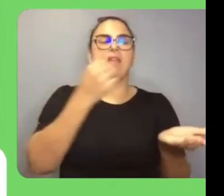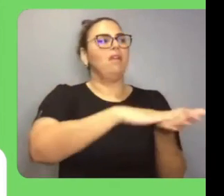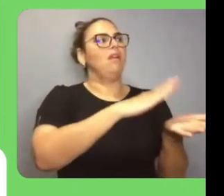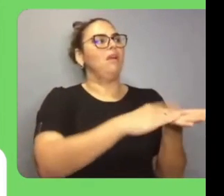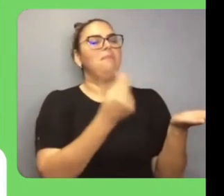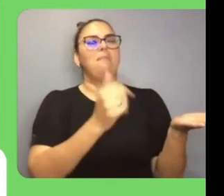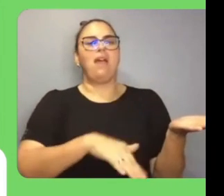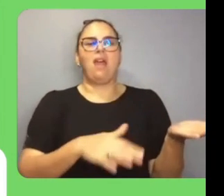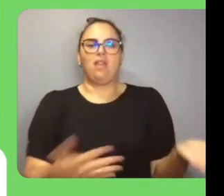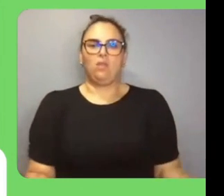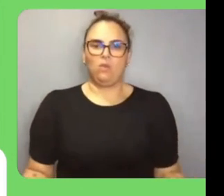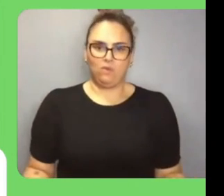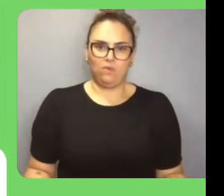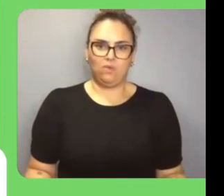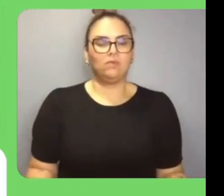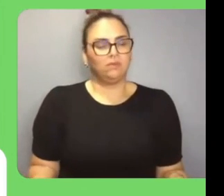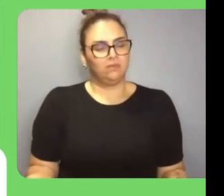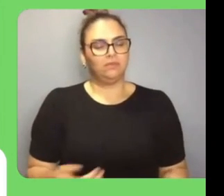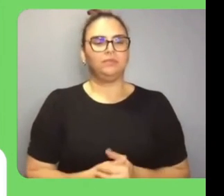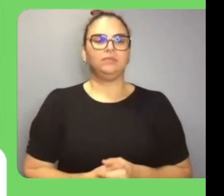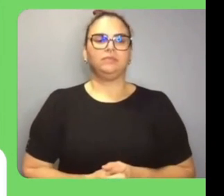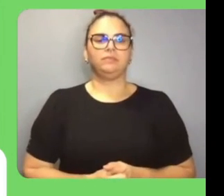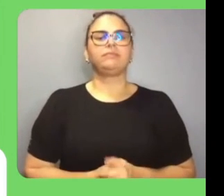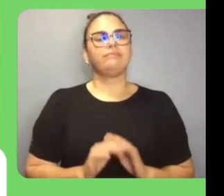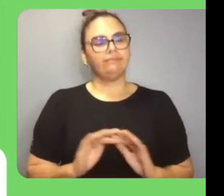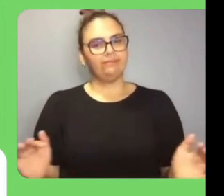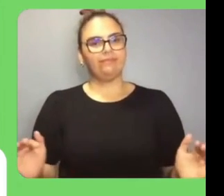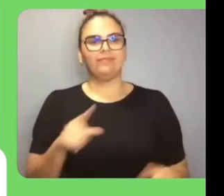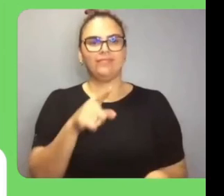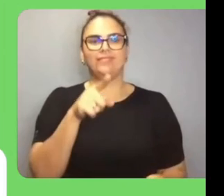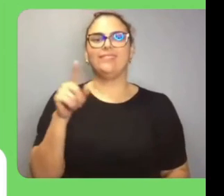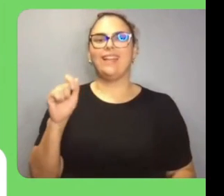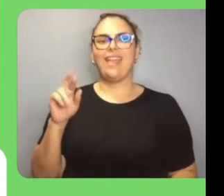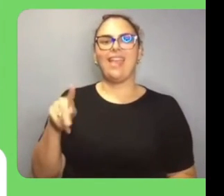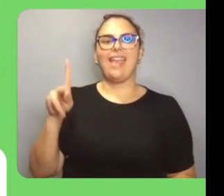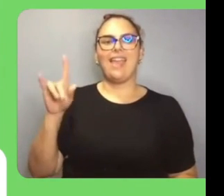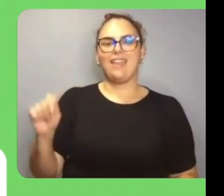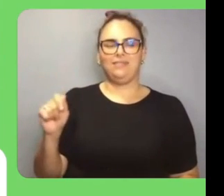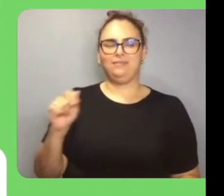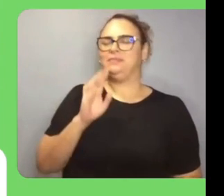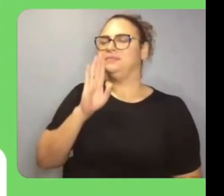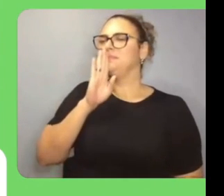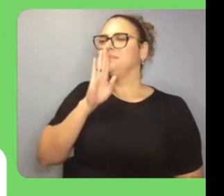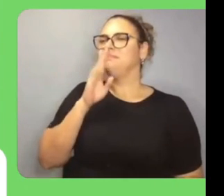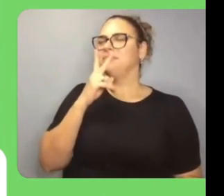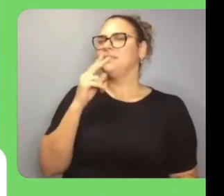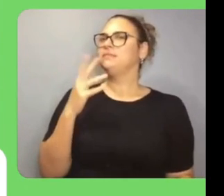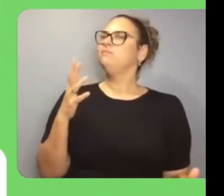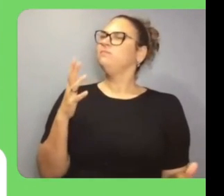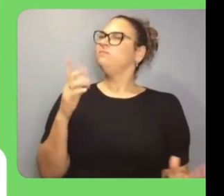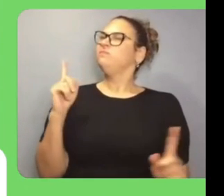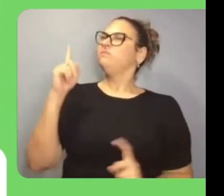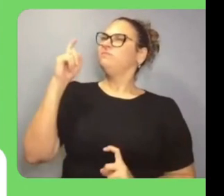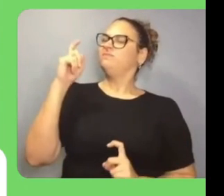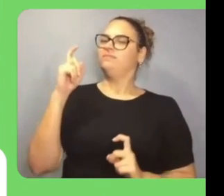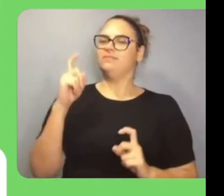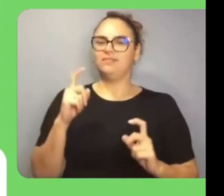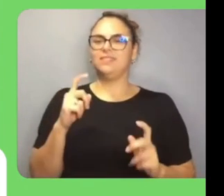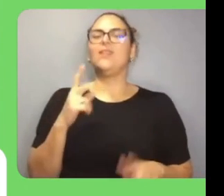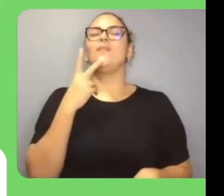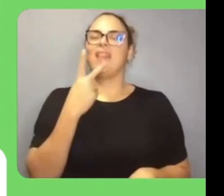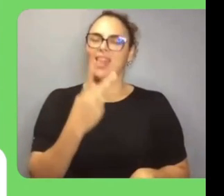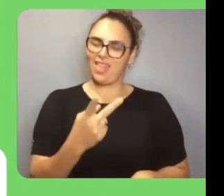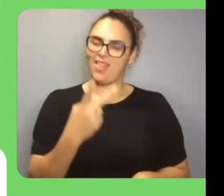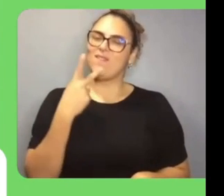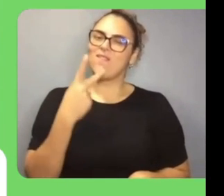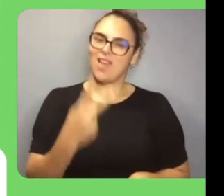Mão de obra barata. A Erika ficou até reticente aqui, porque... Eu falei, a gente vai sair daqui, vamos